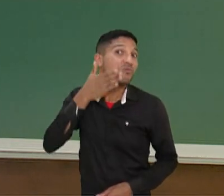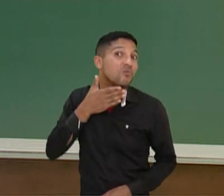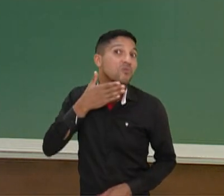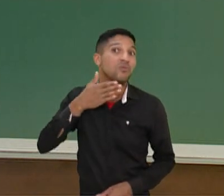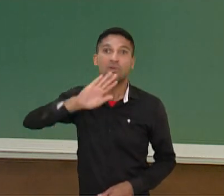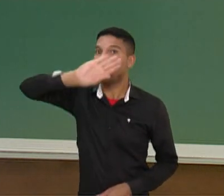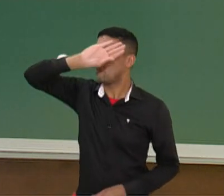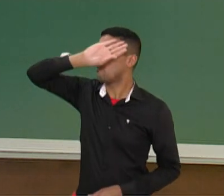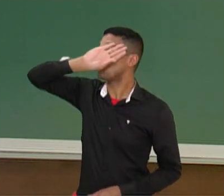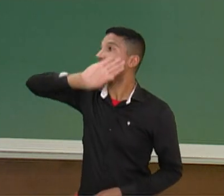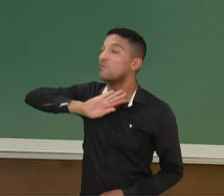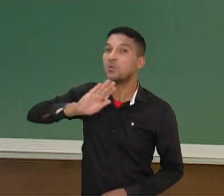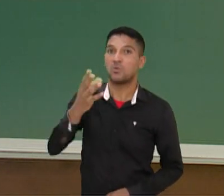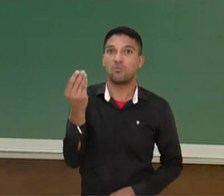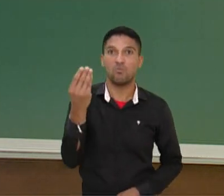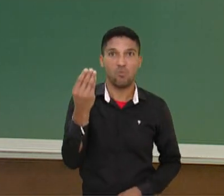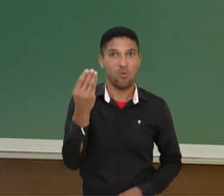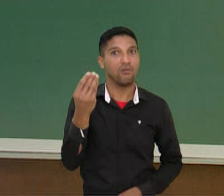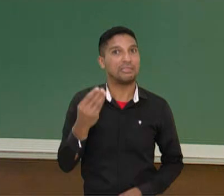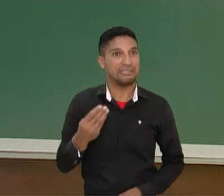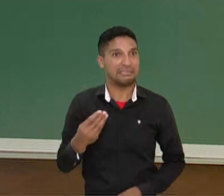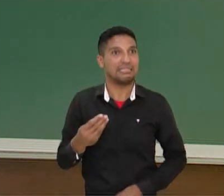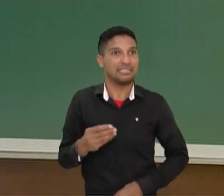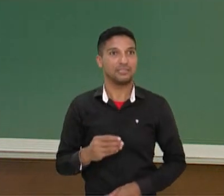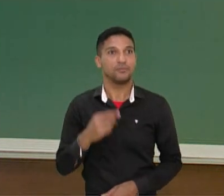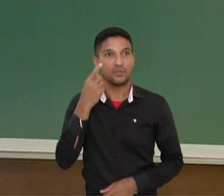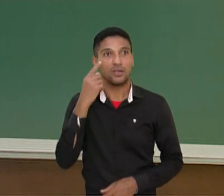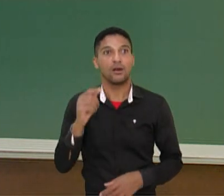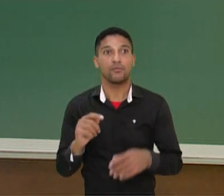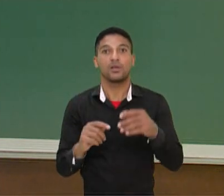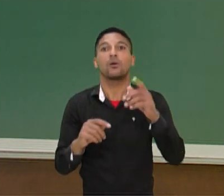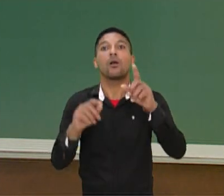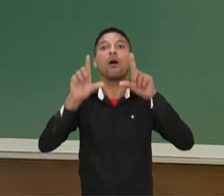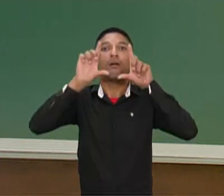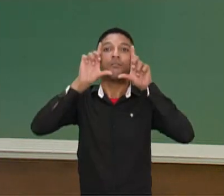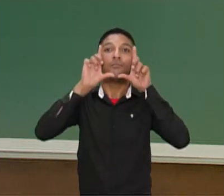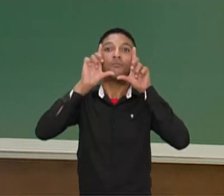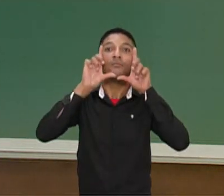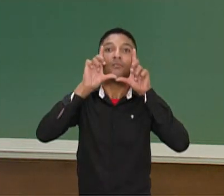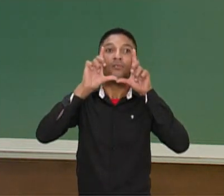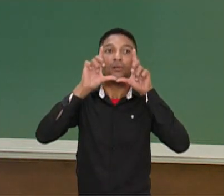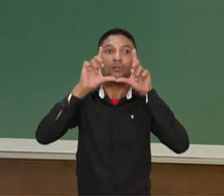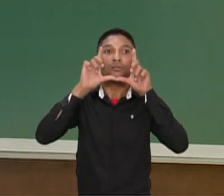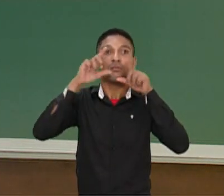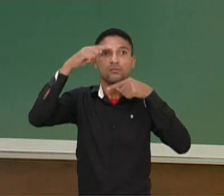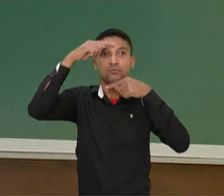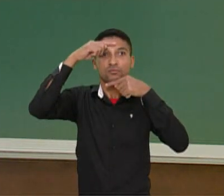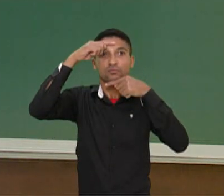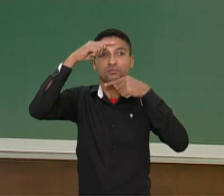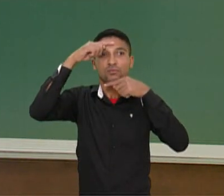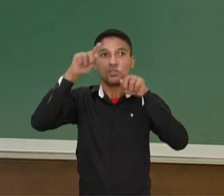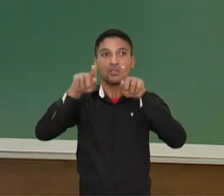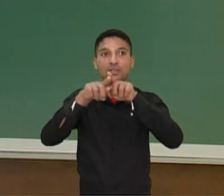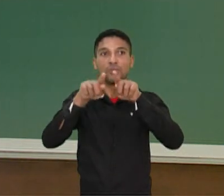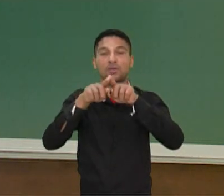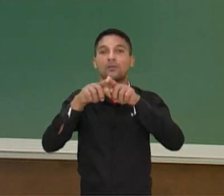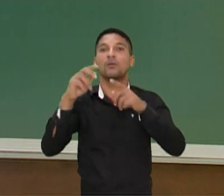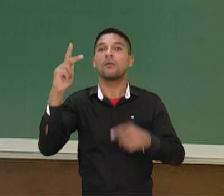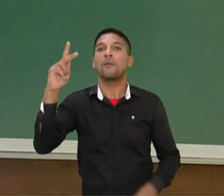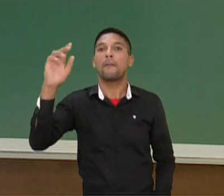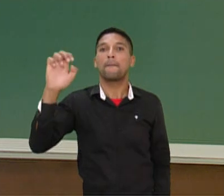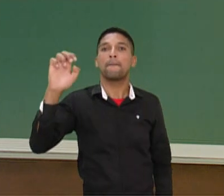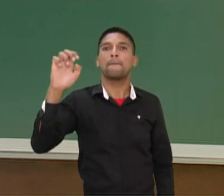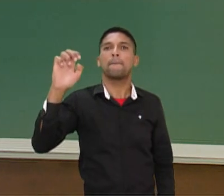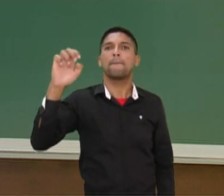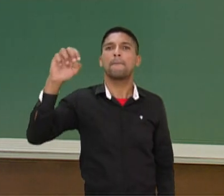Não, senhor. Olha aqui, ó. Aqui é 4 e aqui é 2 diagonais. Então, não bate, tá? O hexágono ele